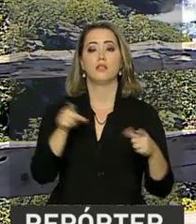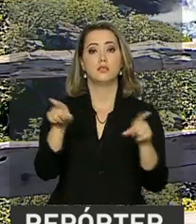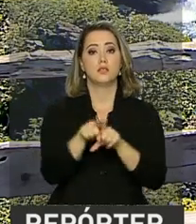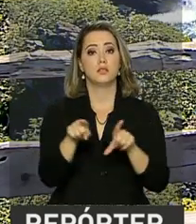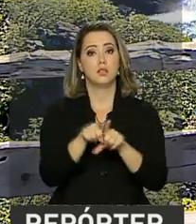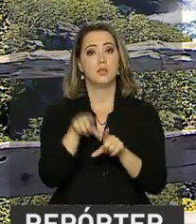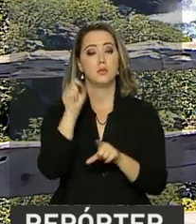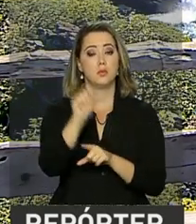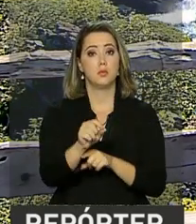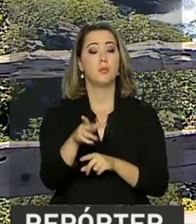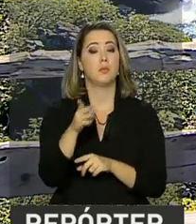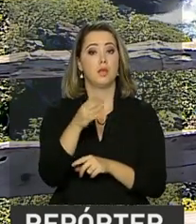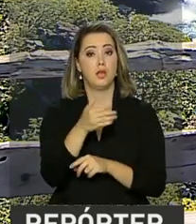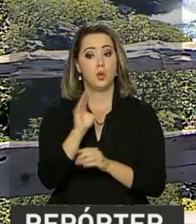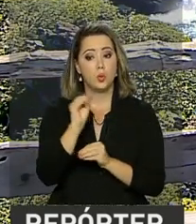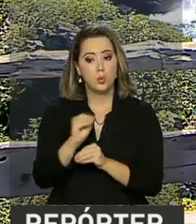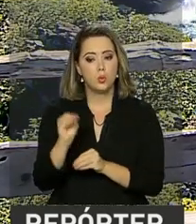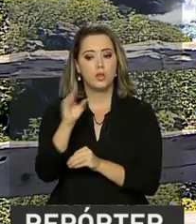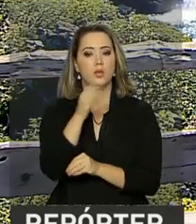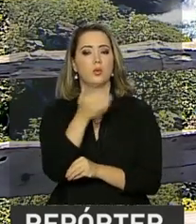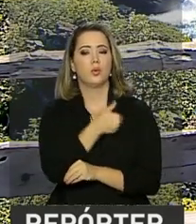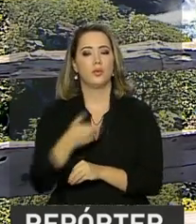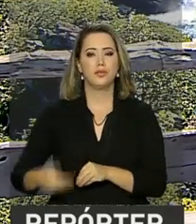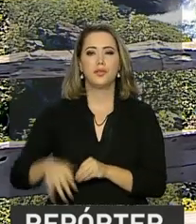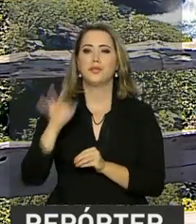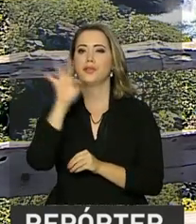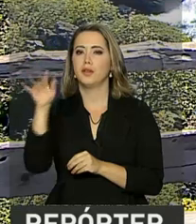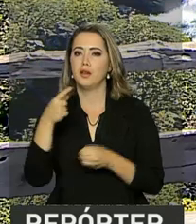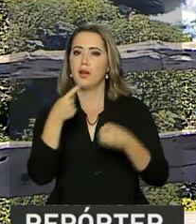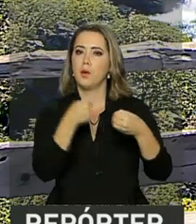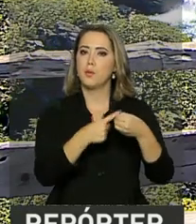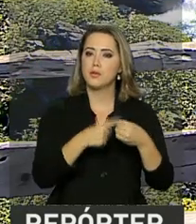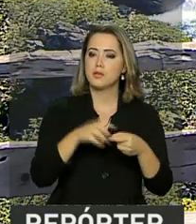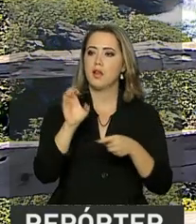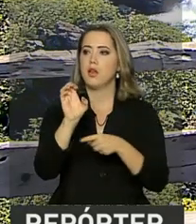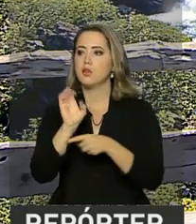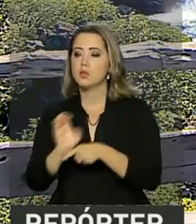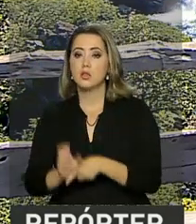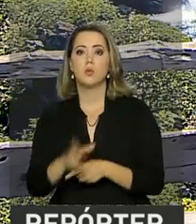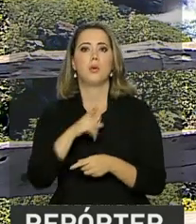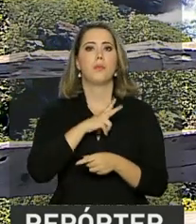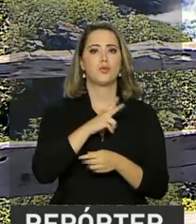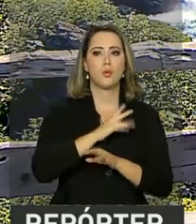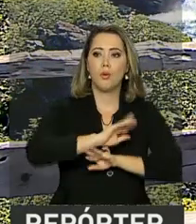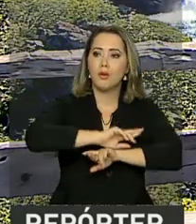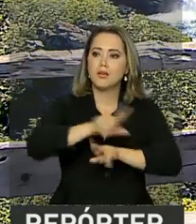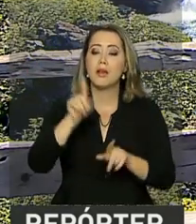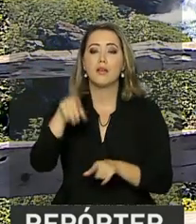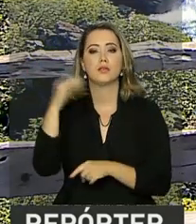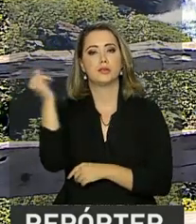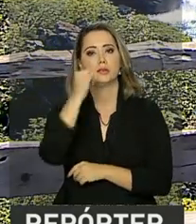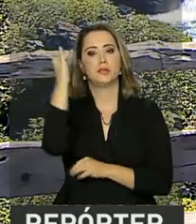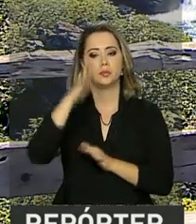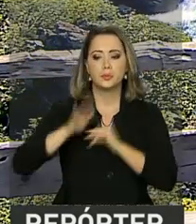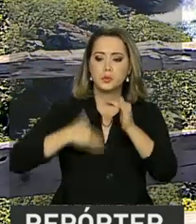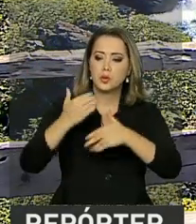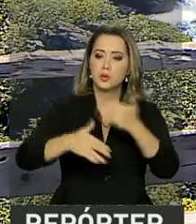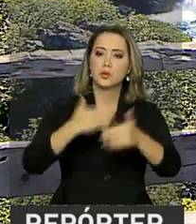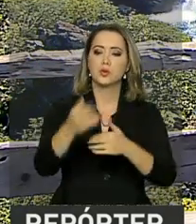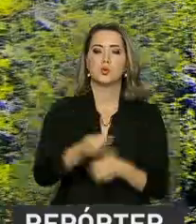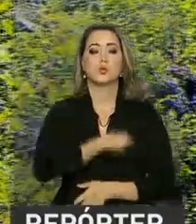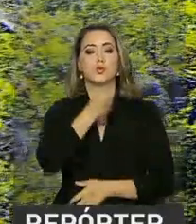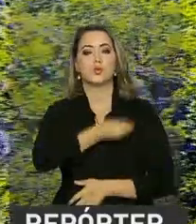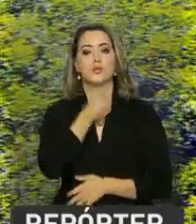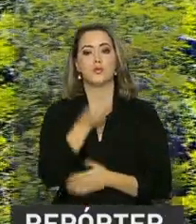também federais municipais estaduais e privadas é de grande importância para pra manutenção da